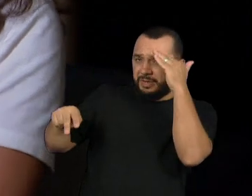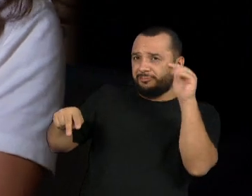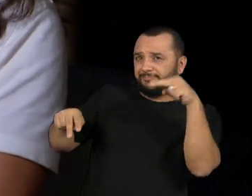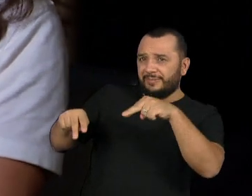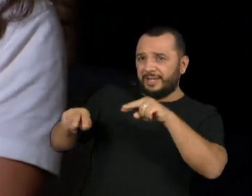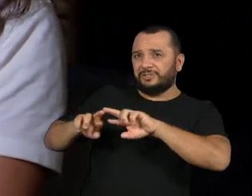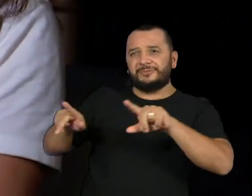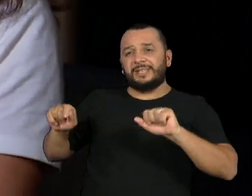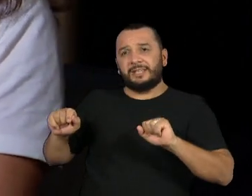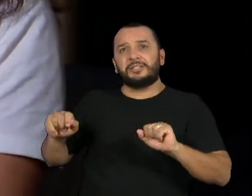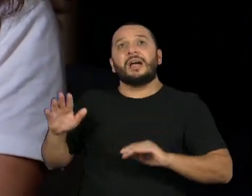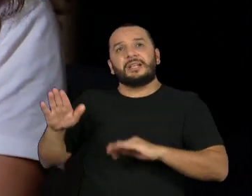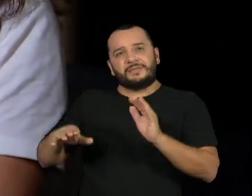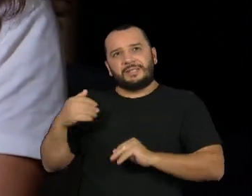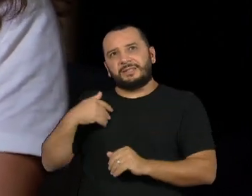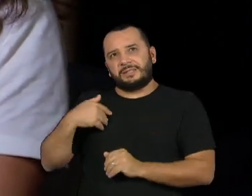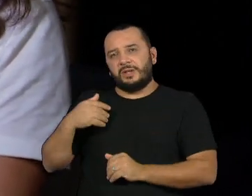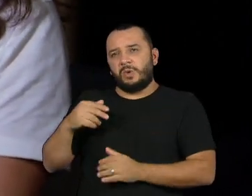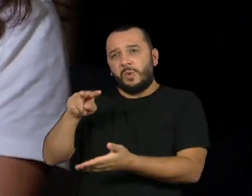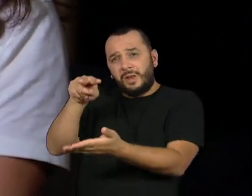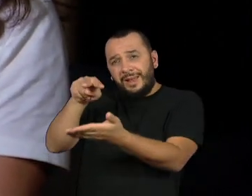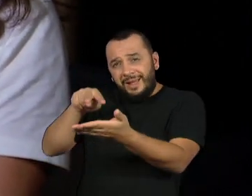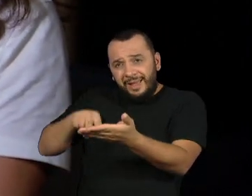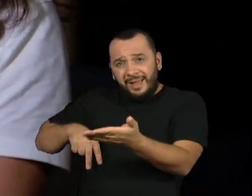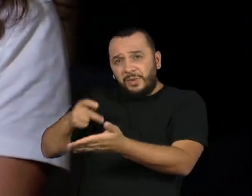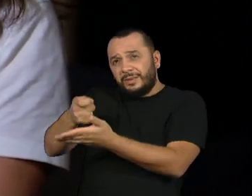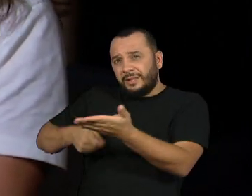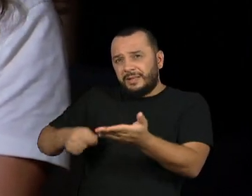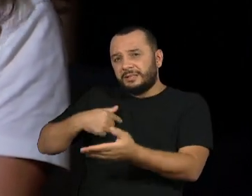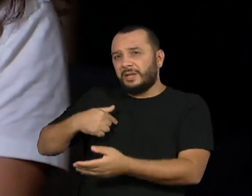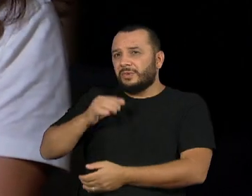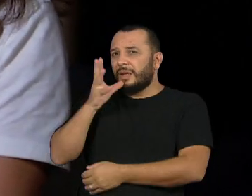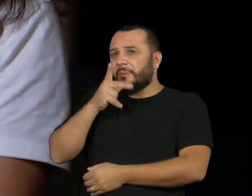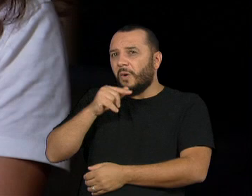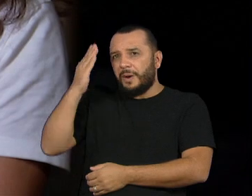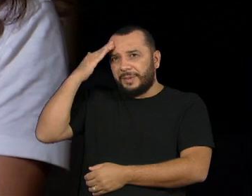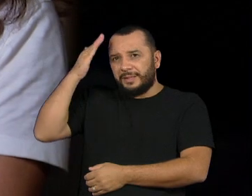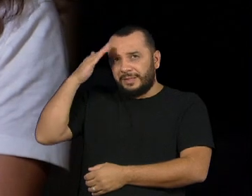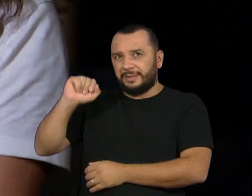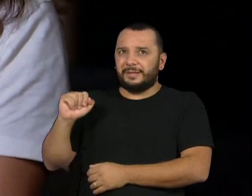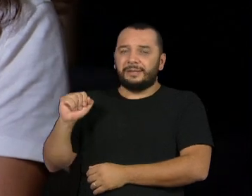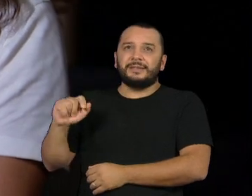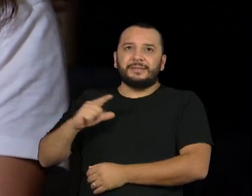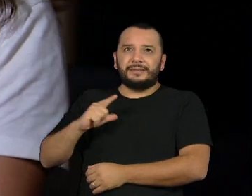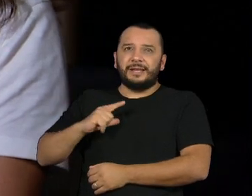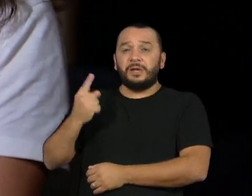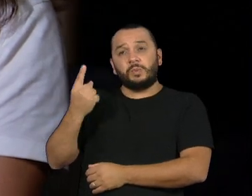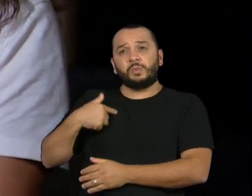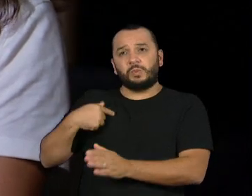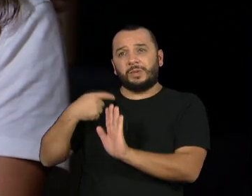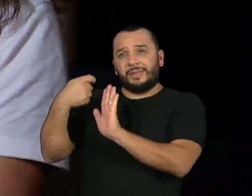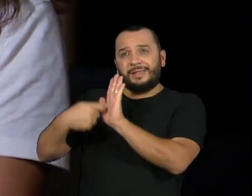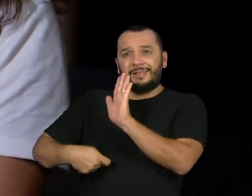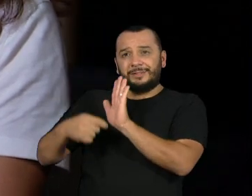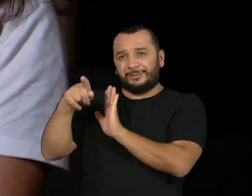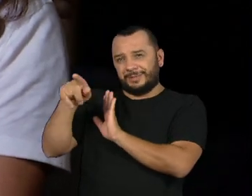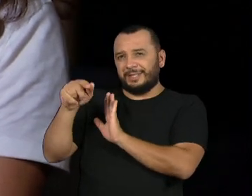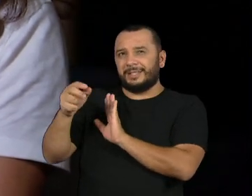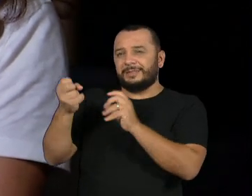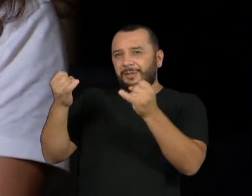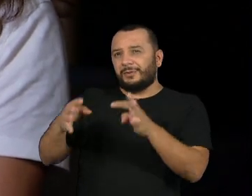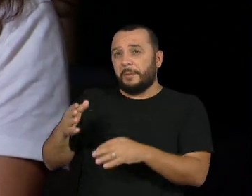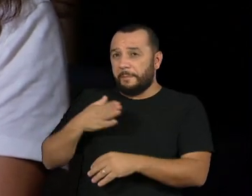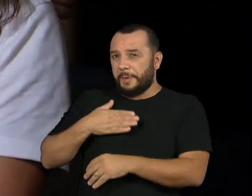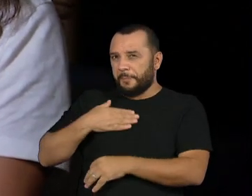entender meu próprio texto. Né? E, assim, tem um texto específico, talvez seja a esse que você está se referindo, mas que eu falo do meu